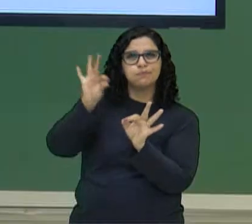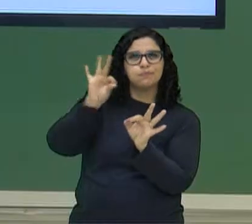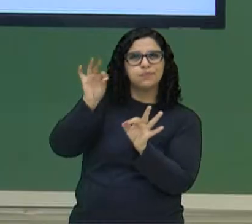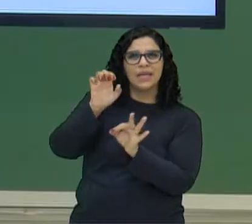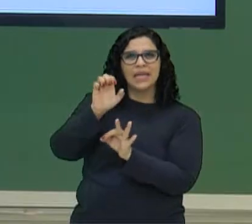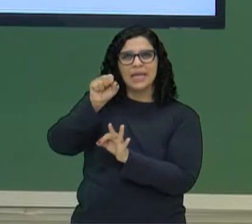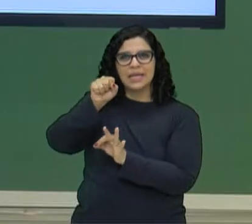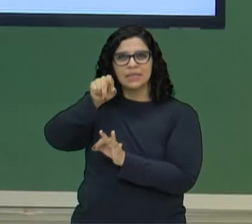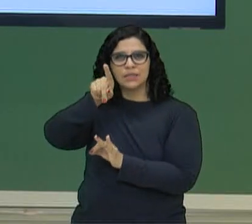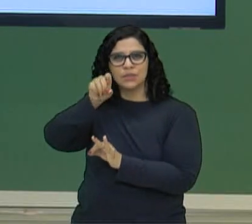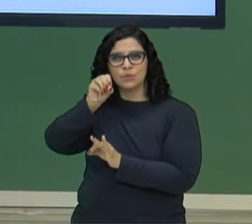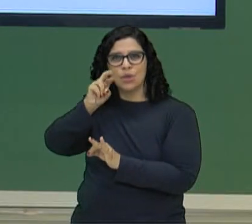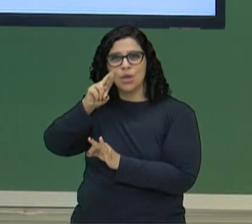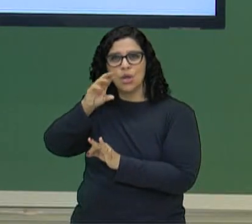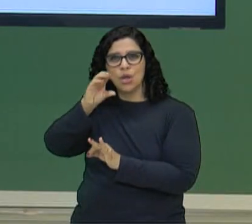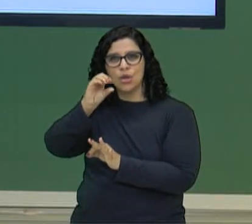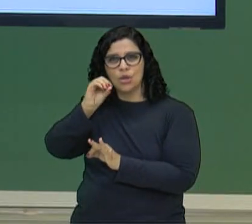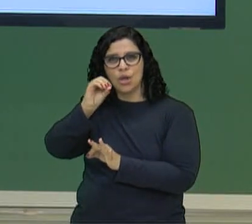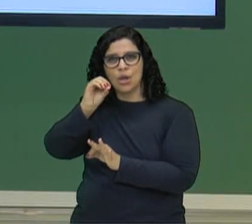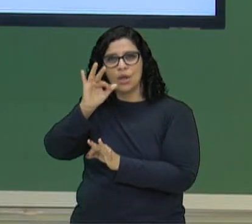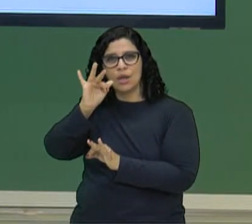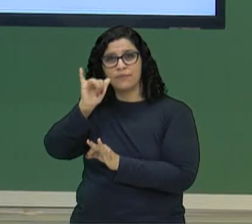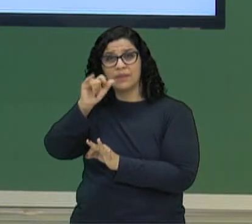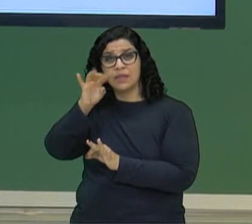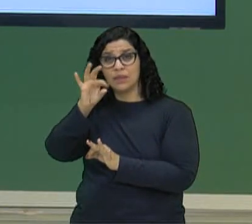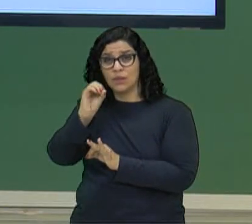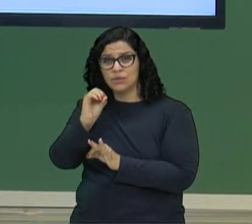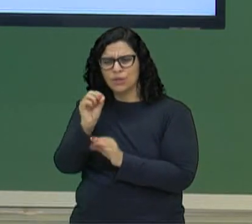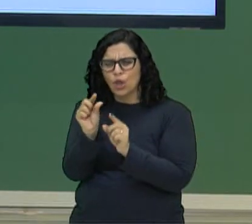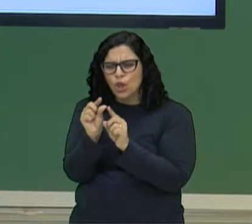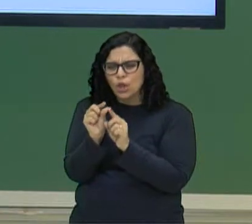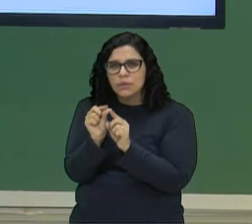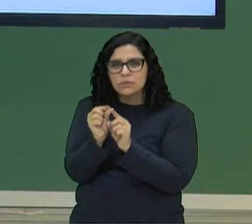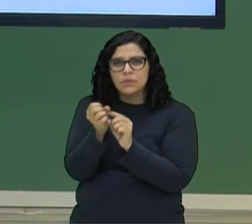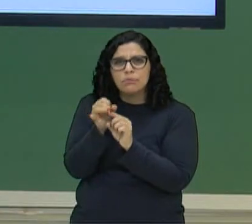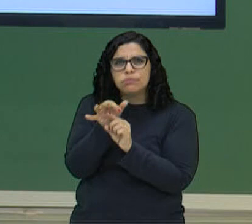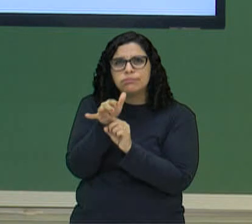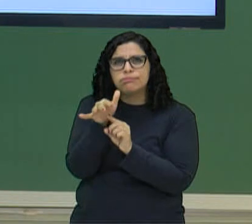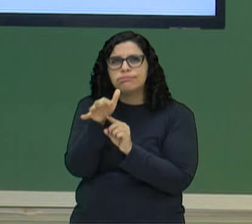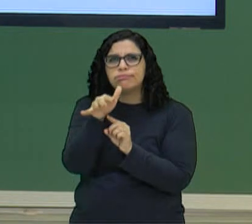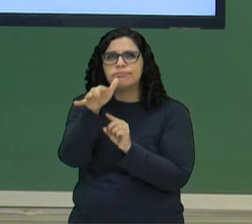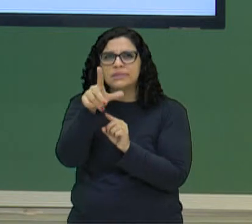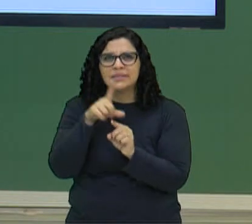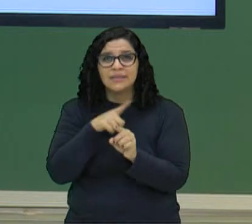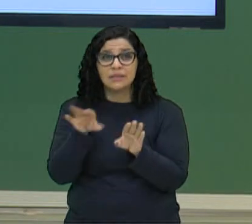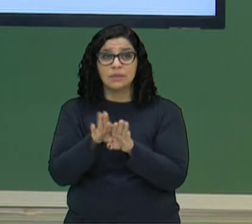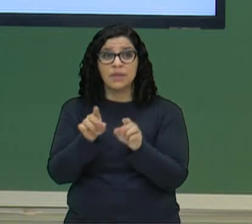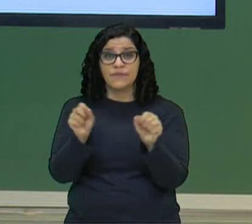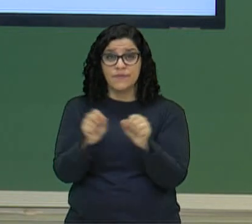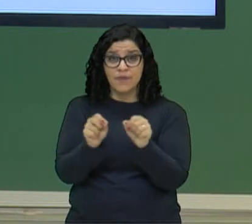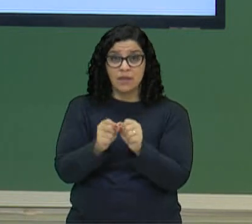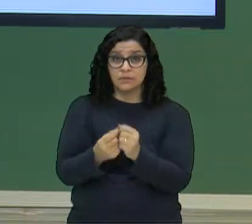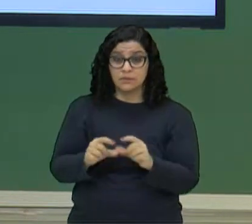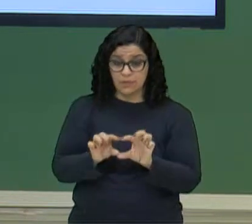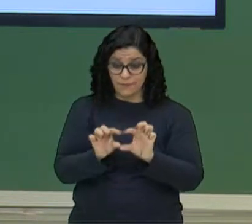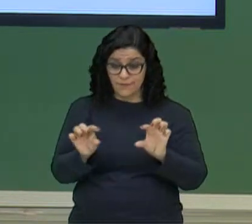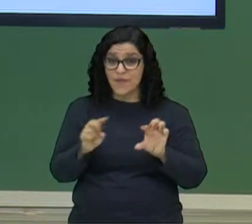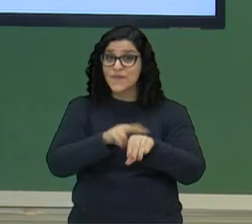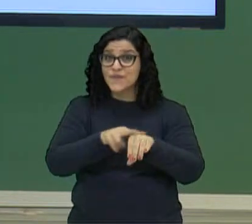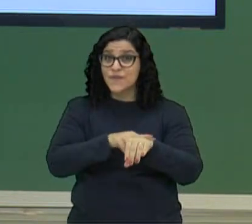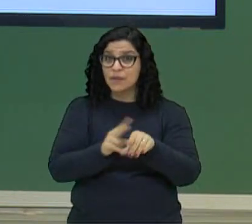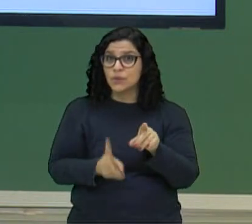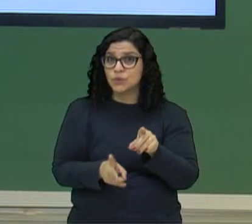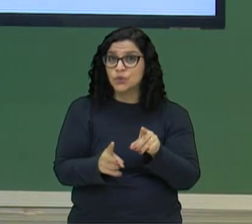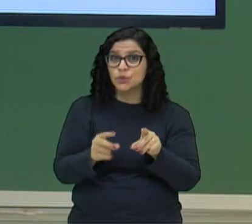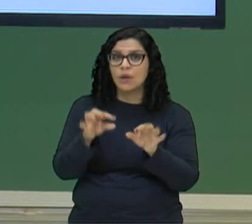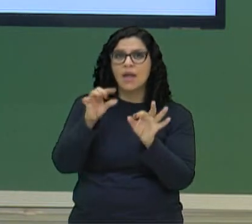esporófitos, mínimos, gente, milímetros de comprimento. E embaixo os gametófitos. Fase duradoura,